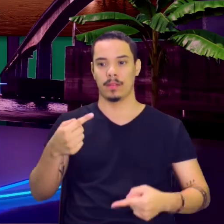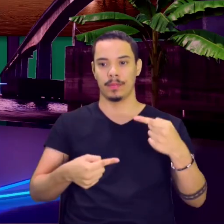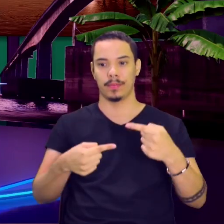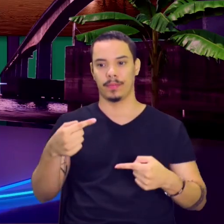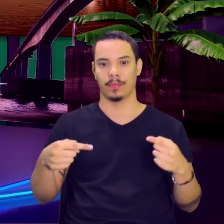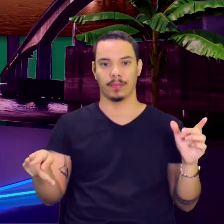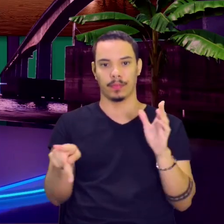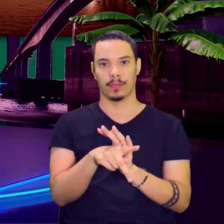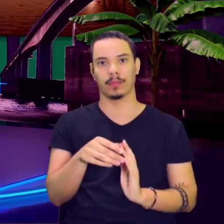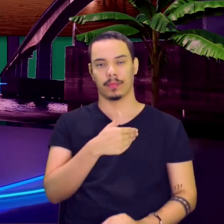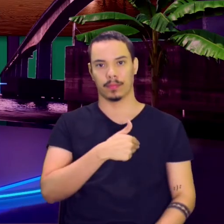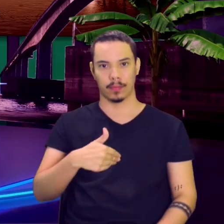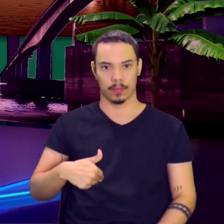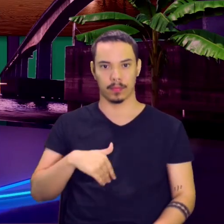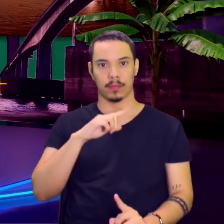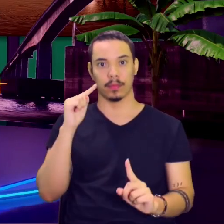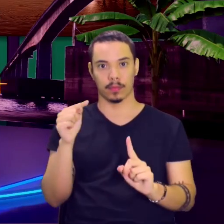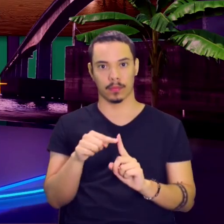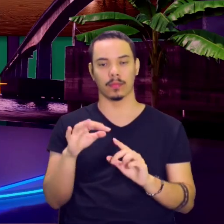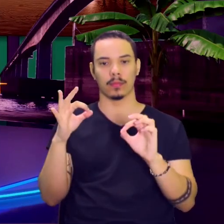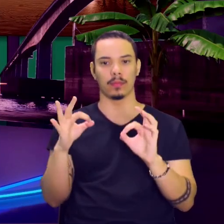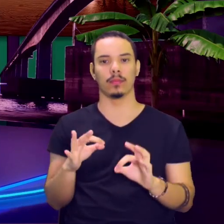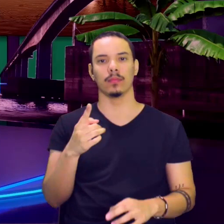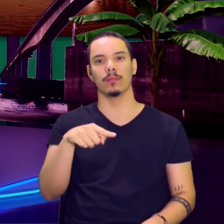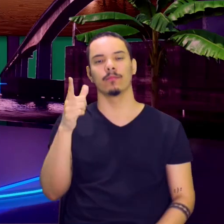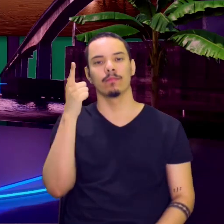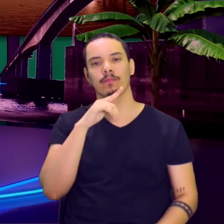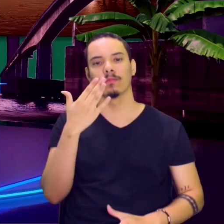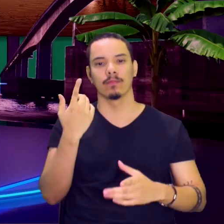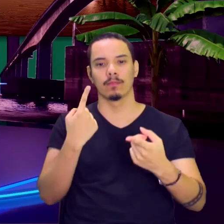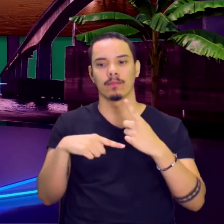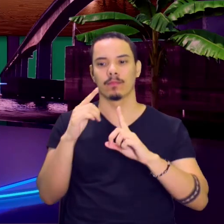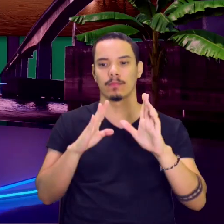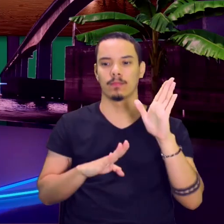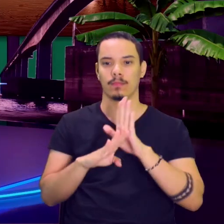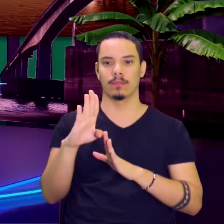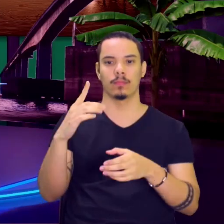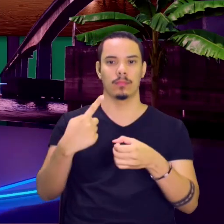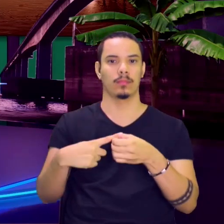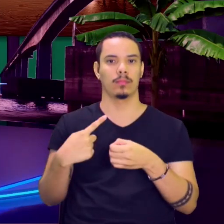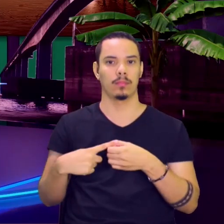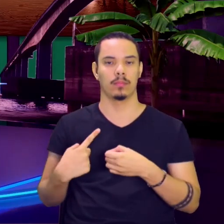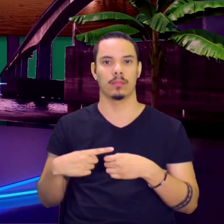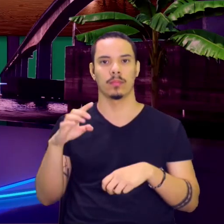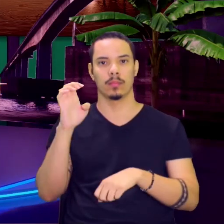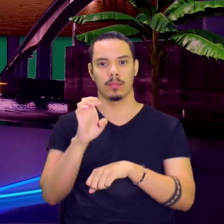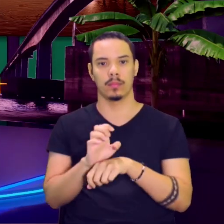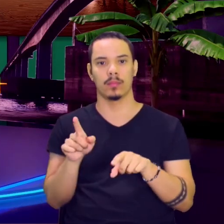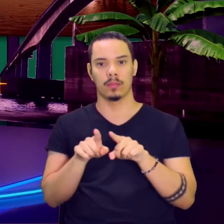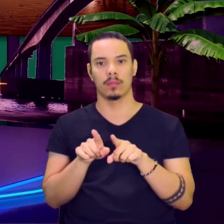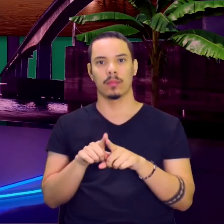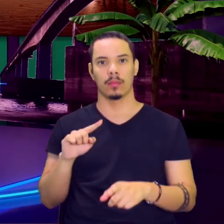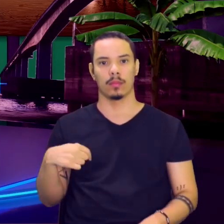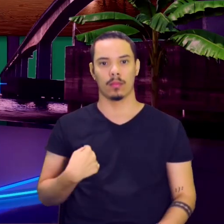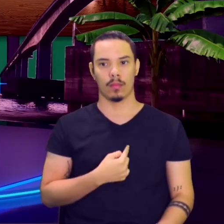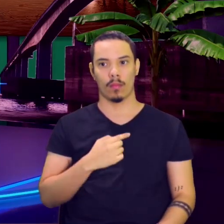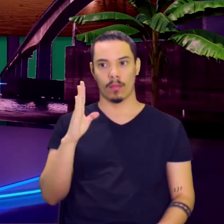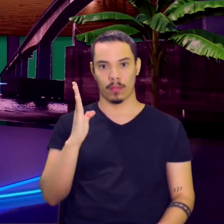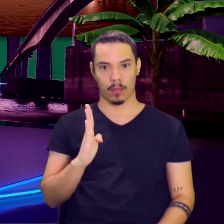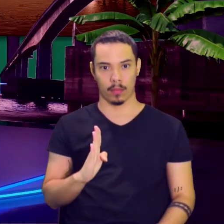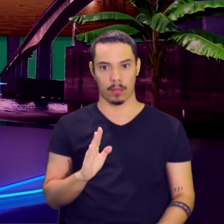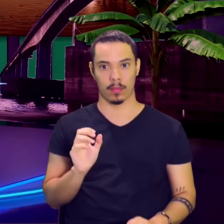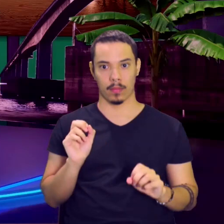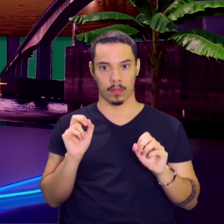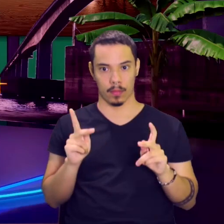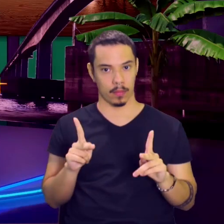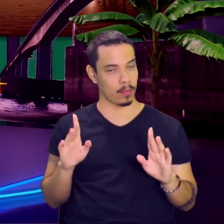que promovem aí, de certa forma, o crescimento, o avanço do município, do estado e do nosso querido Brasil. Beleza.